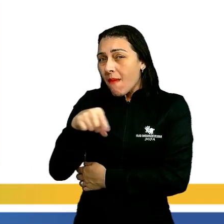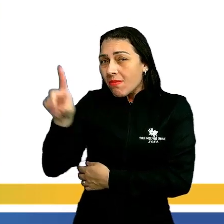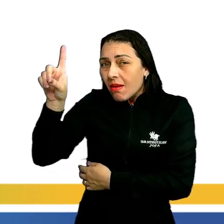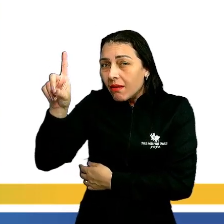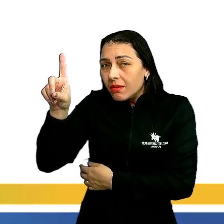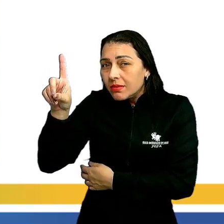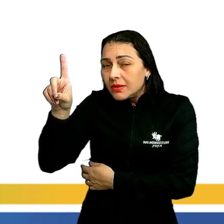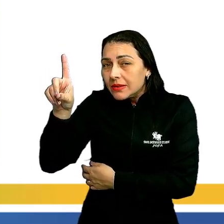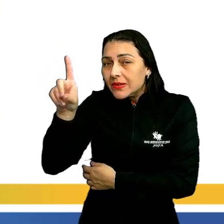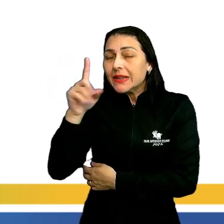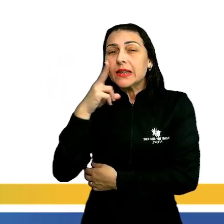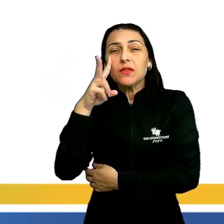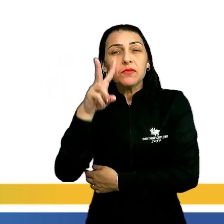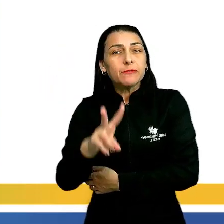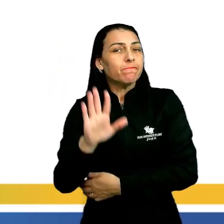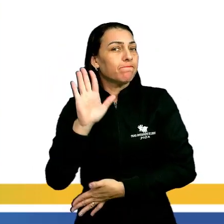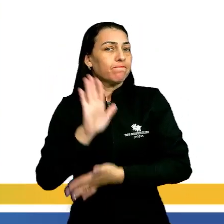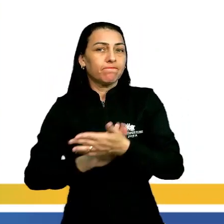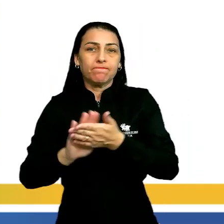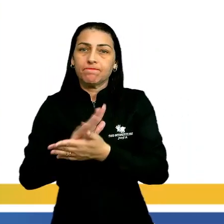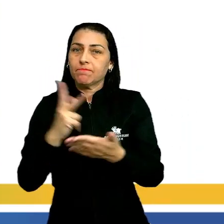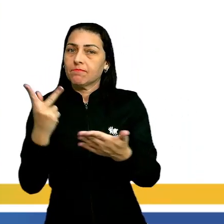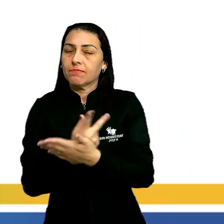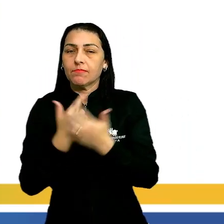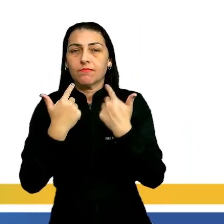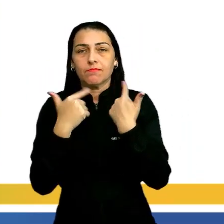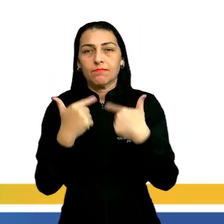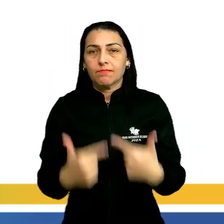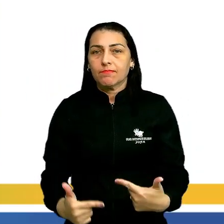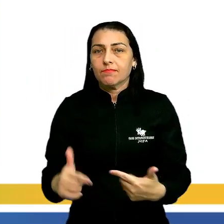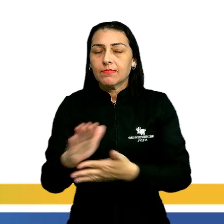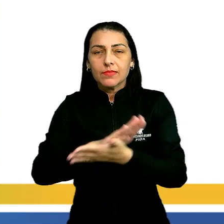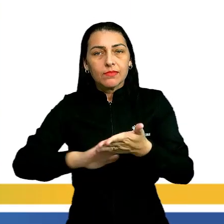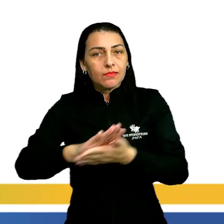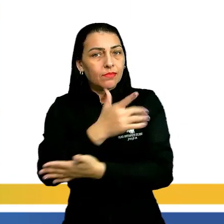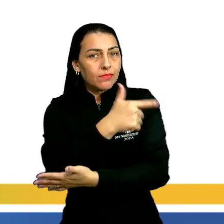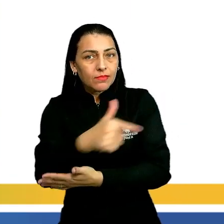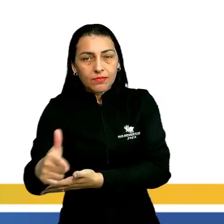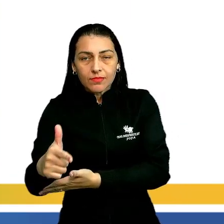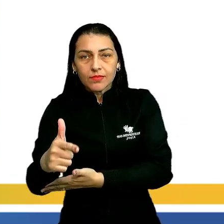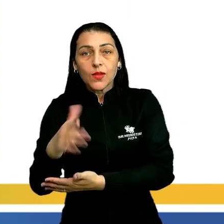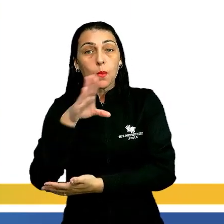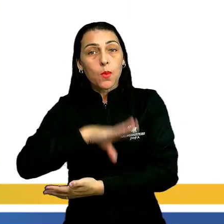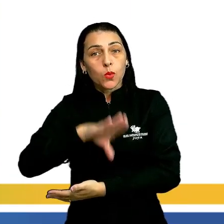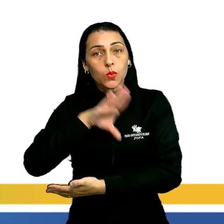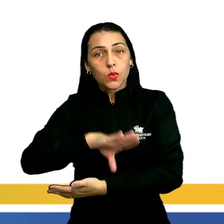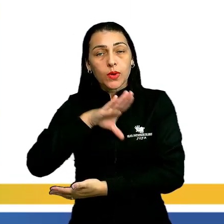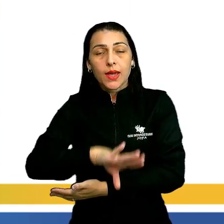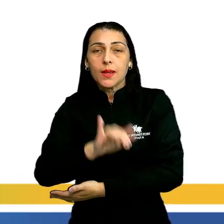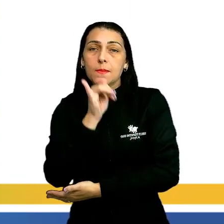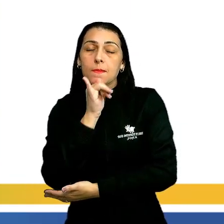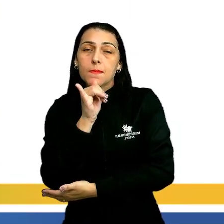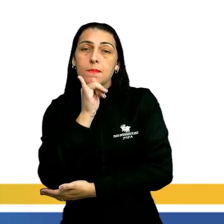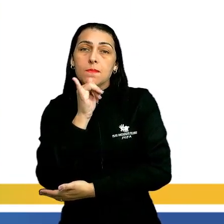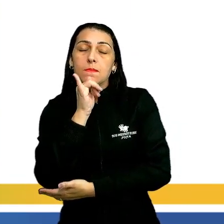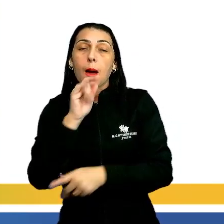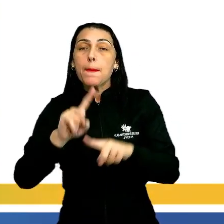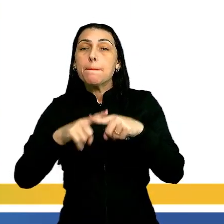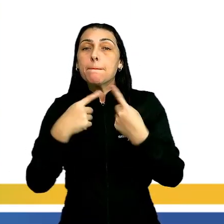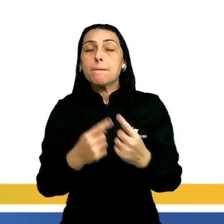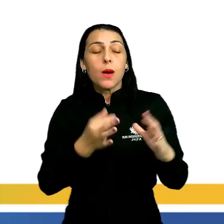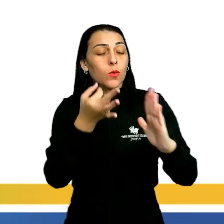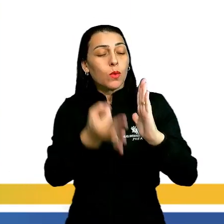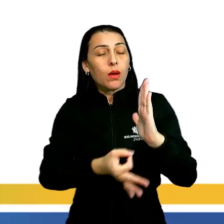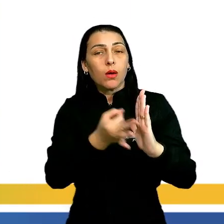Não, aí você está vendo que não tem nenhum erro de linguagem, não tem nenhum erro de língua portuguesa, por exemplo, mas o